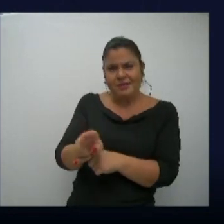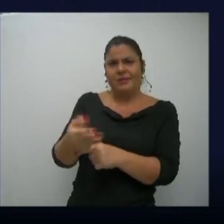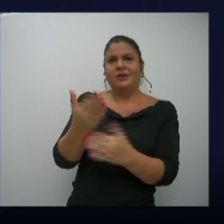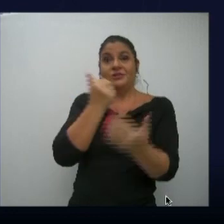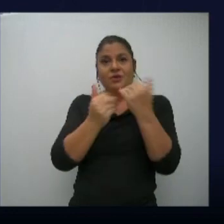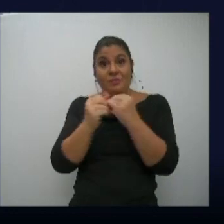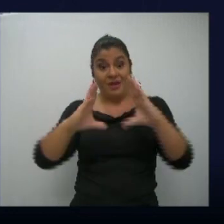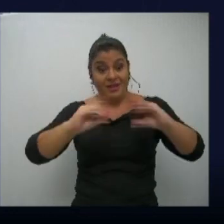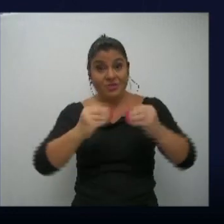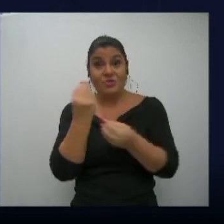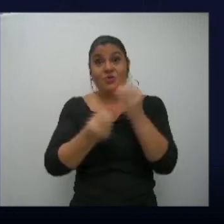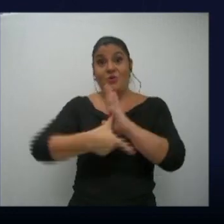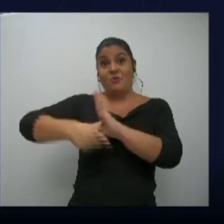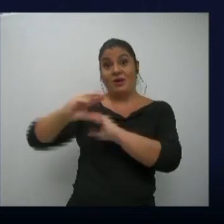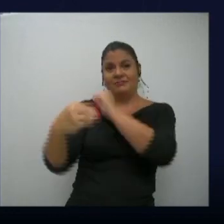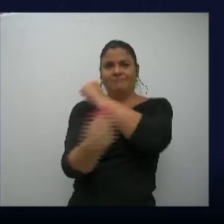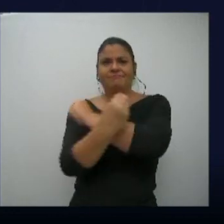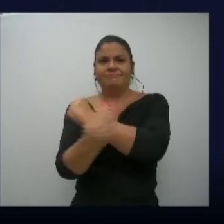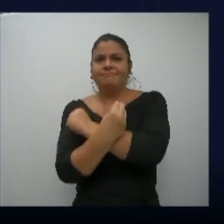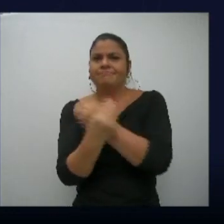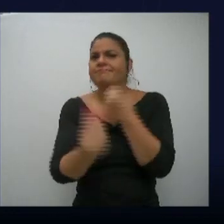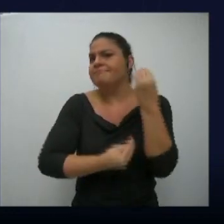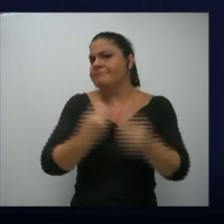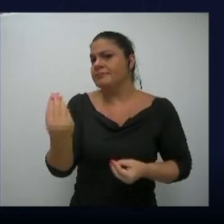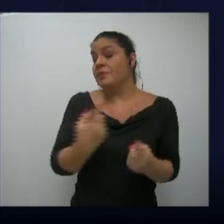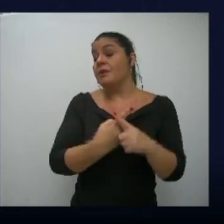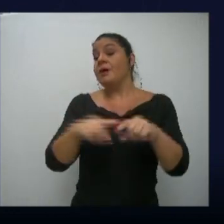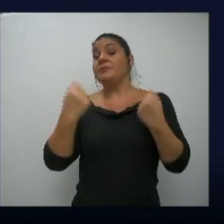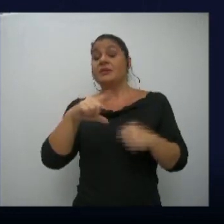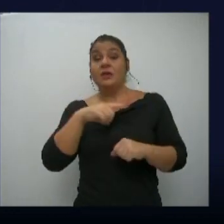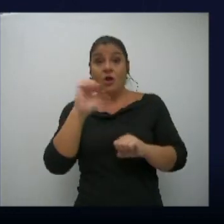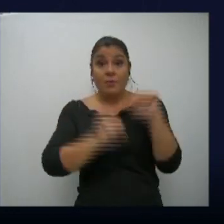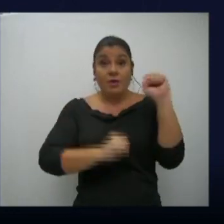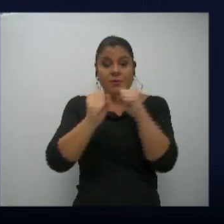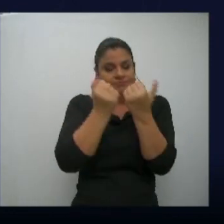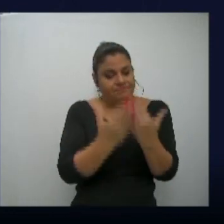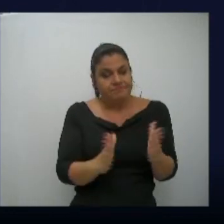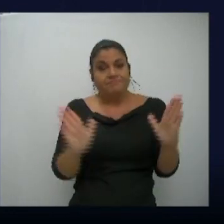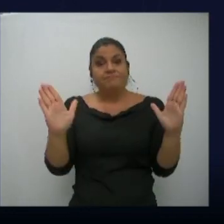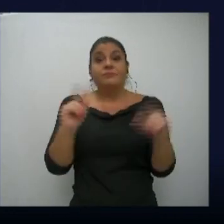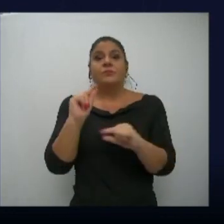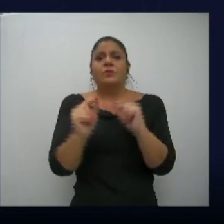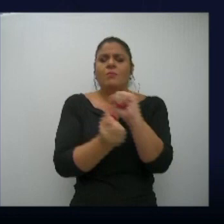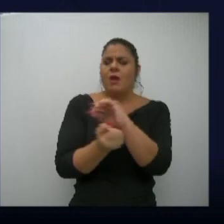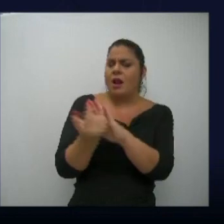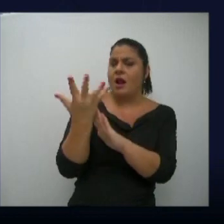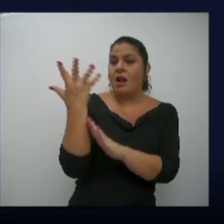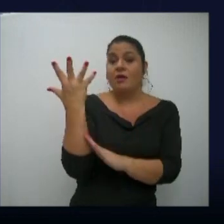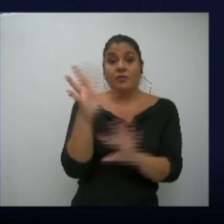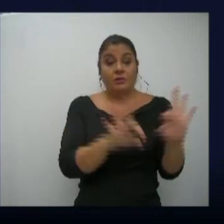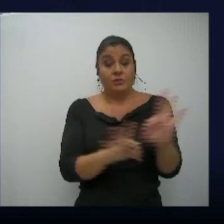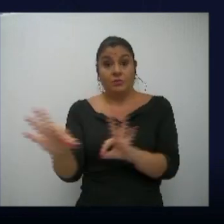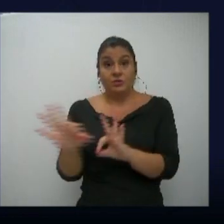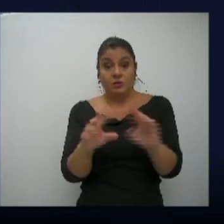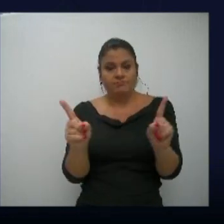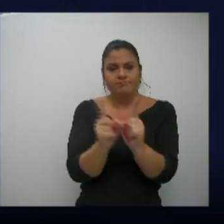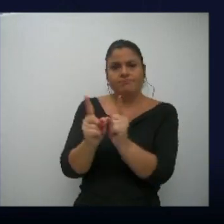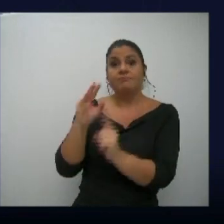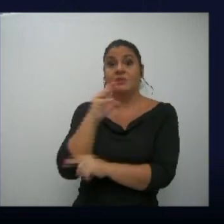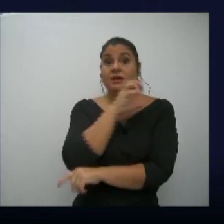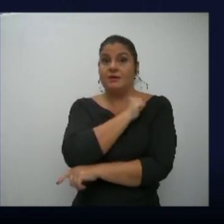eu tô entregando hoje não posso testar no antifraude.com sistema de Billy mas o tempo que uma empresa que tá aberta para as vários pequenos projetos